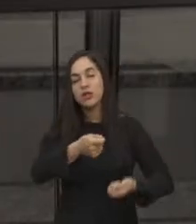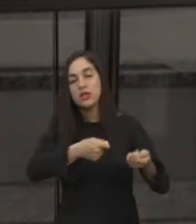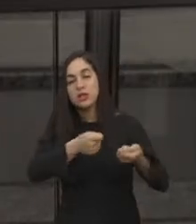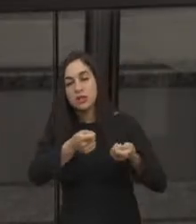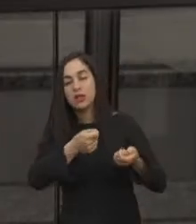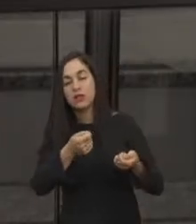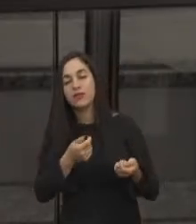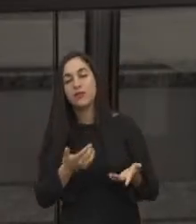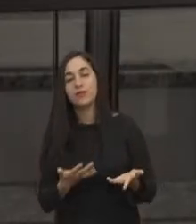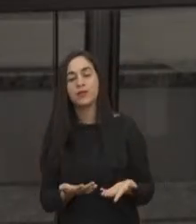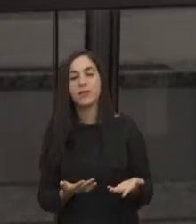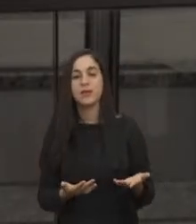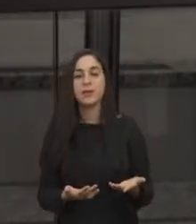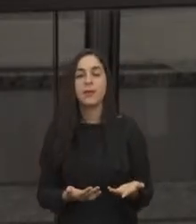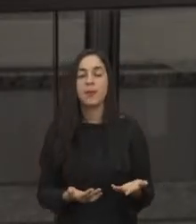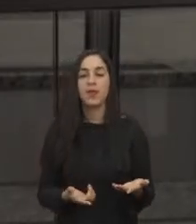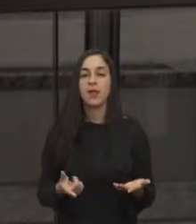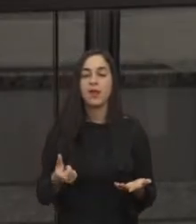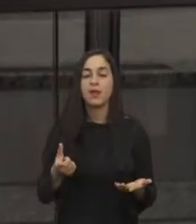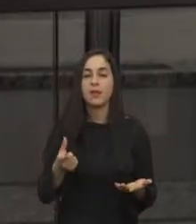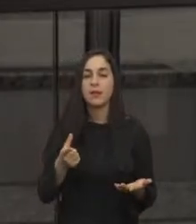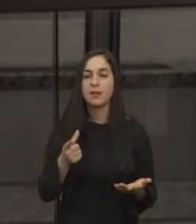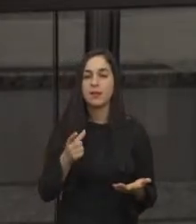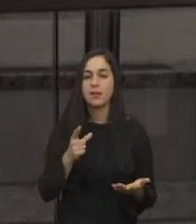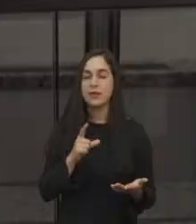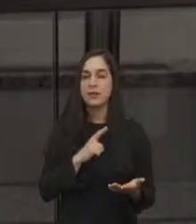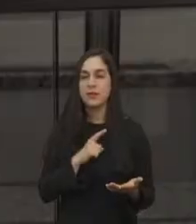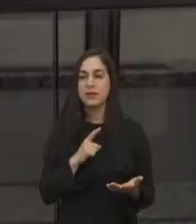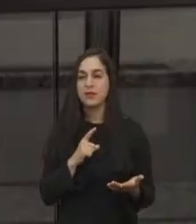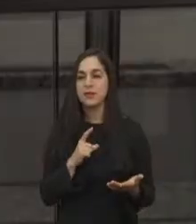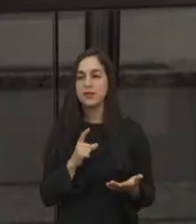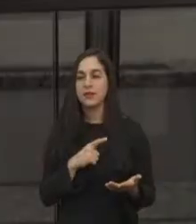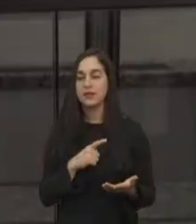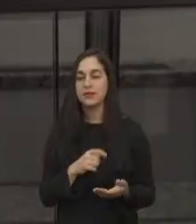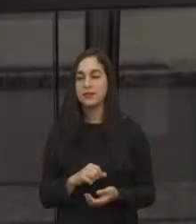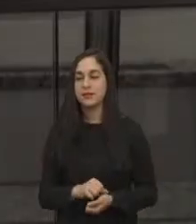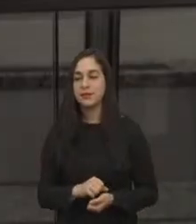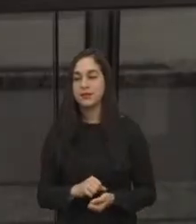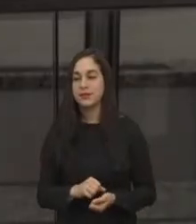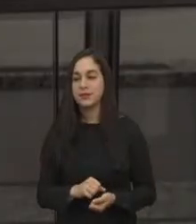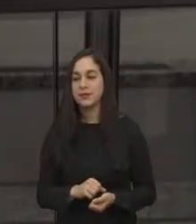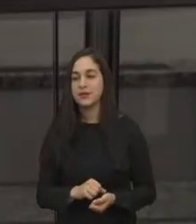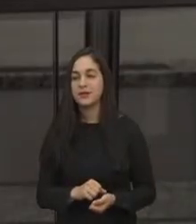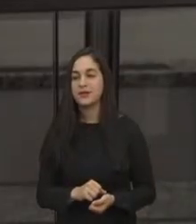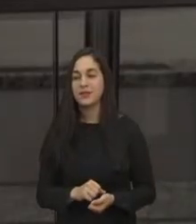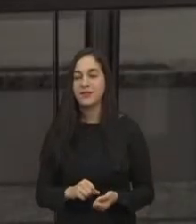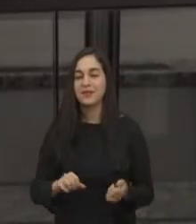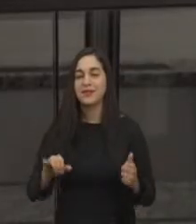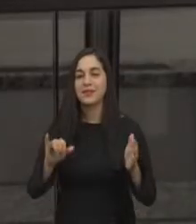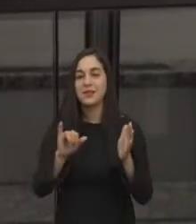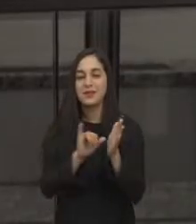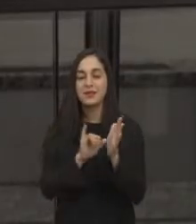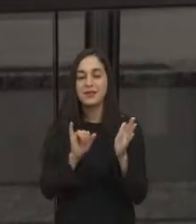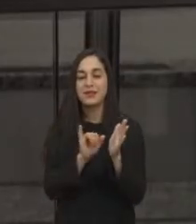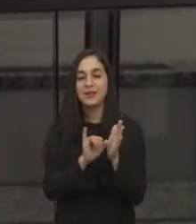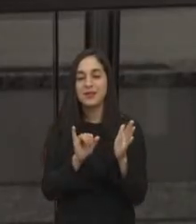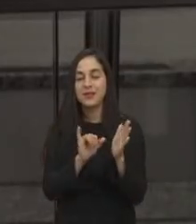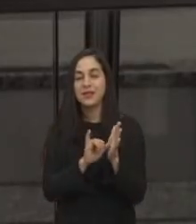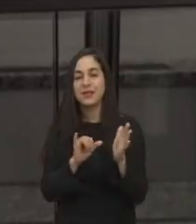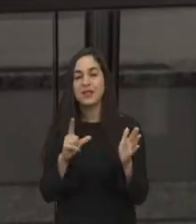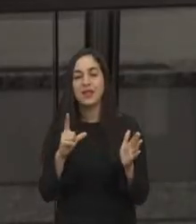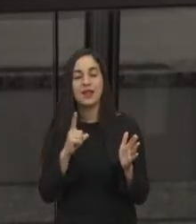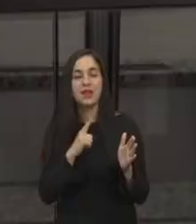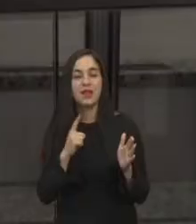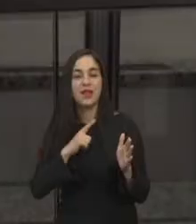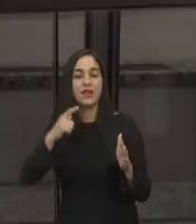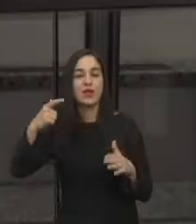administração, houve um edital da reitoria e a área de gestão submeteu um projeto, concorreu com